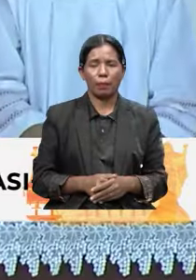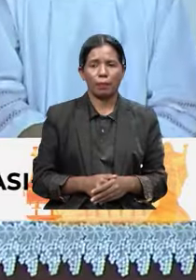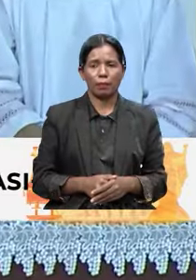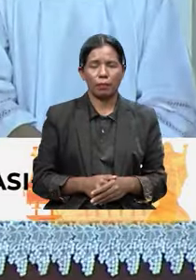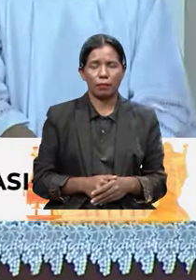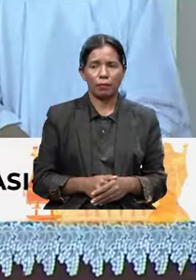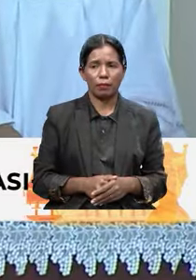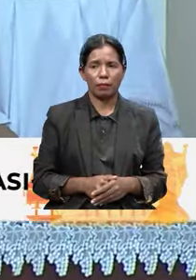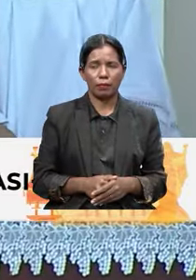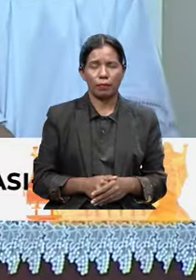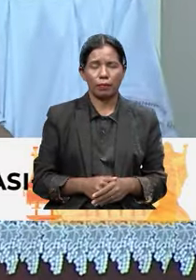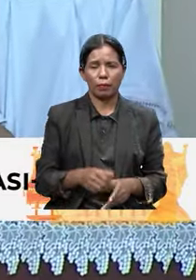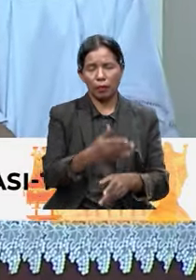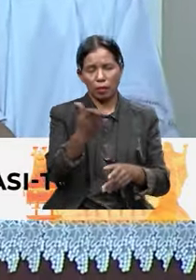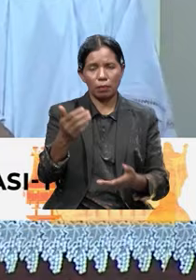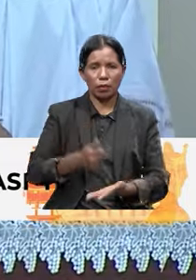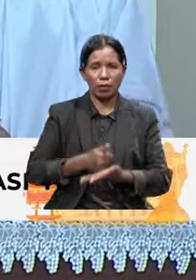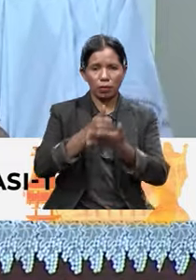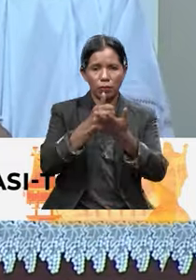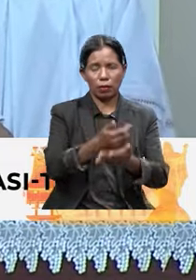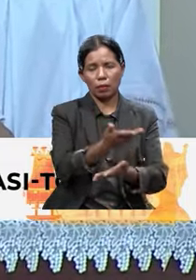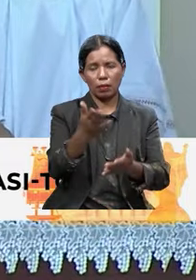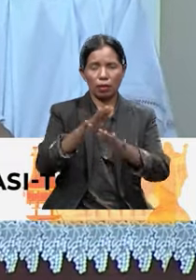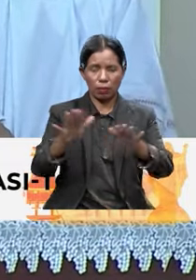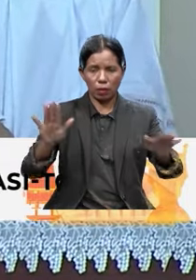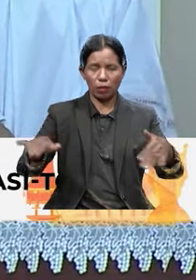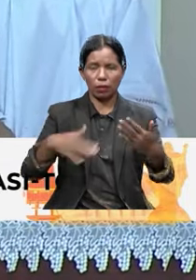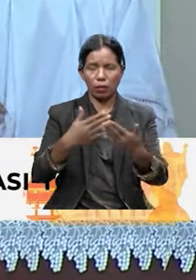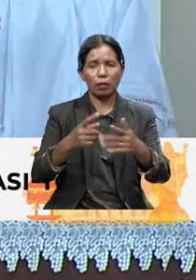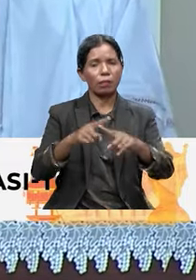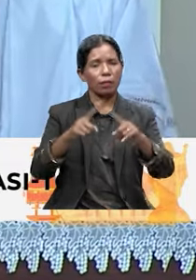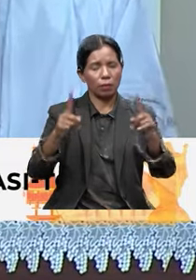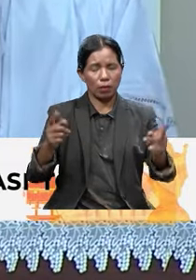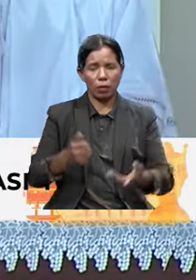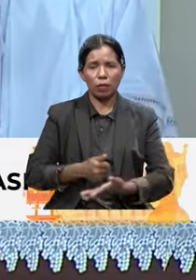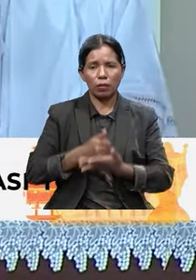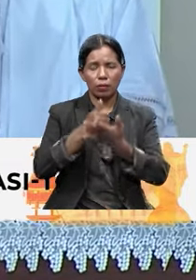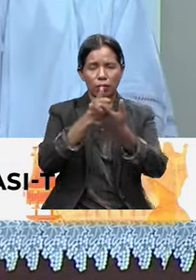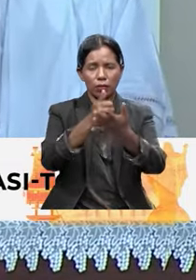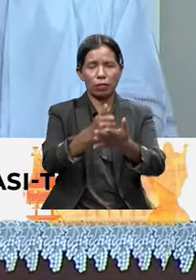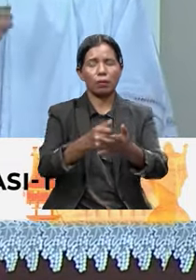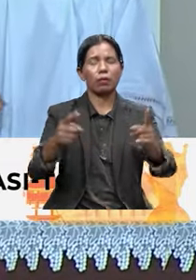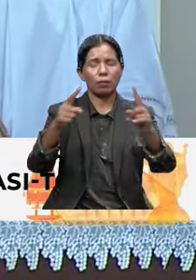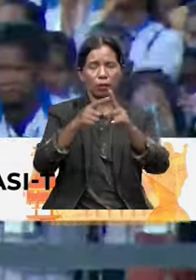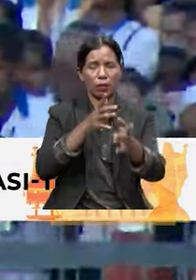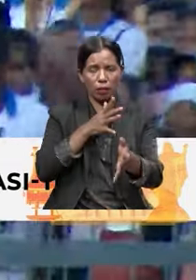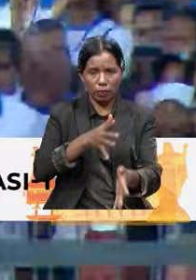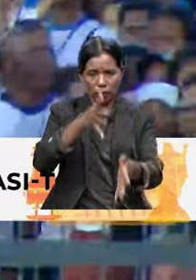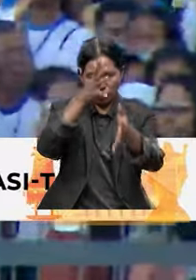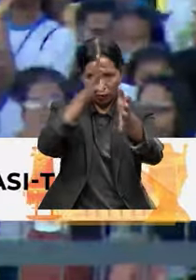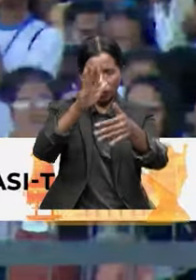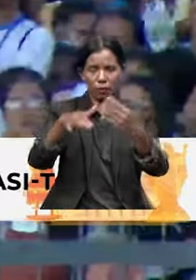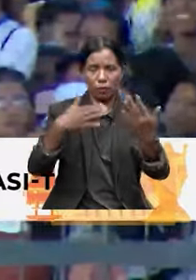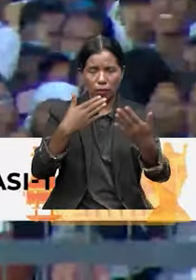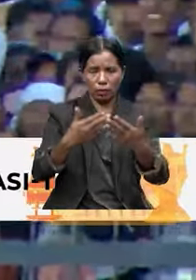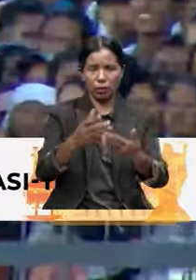niños. Imitau matan balabari kuan sira. Mai besi tau matan ba mos bakatuas ferik sira.